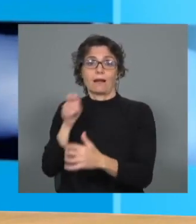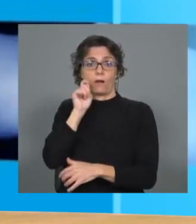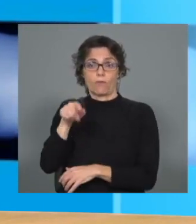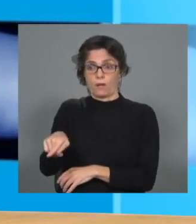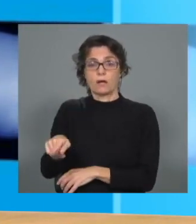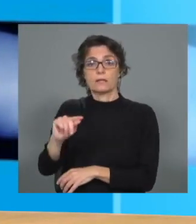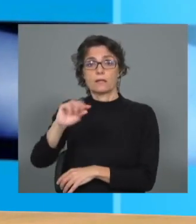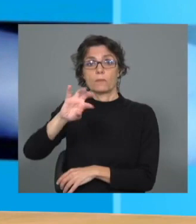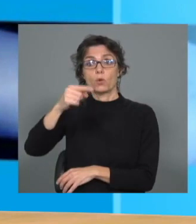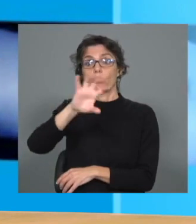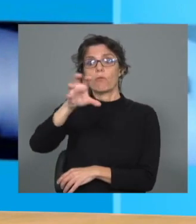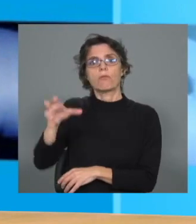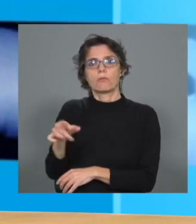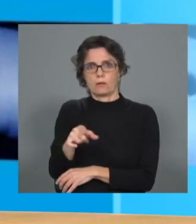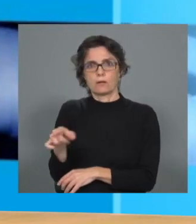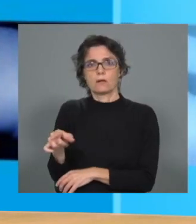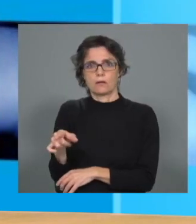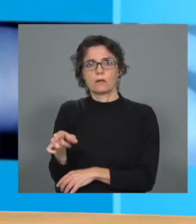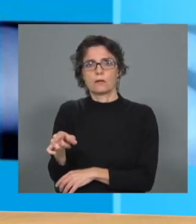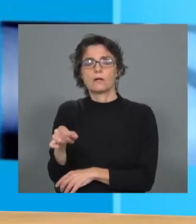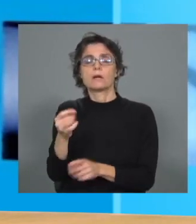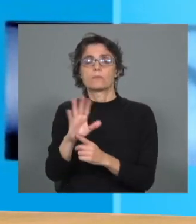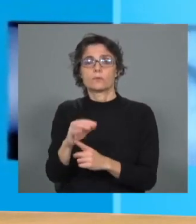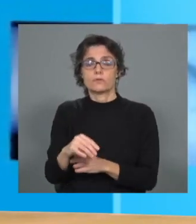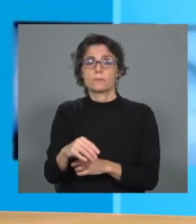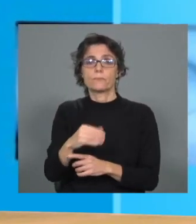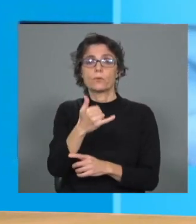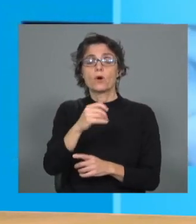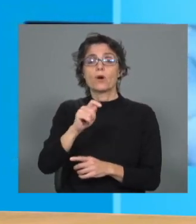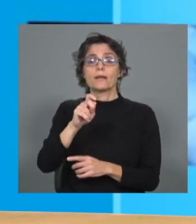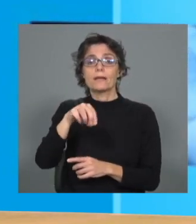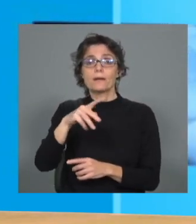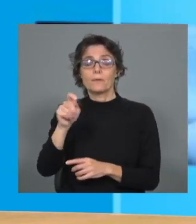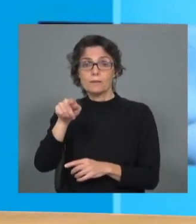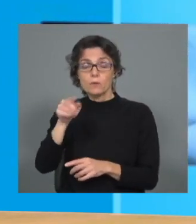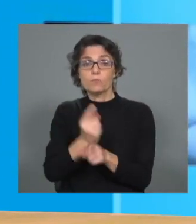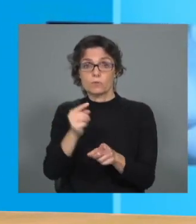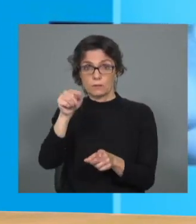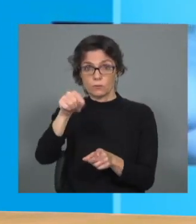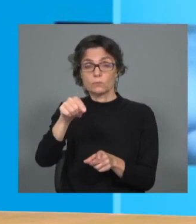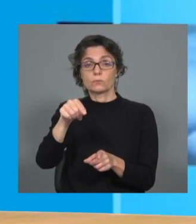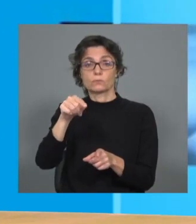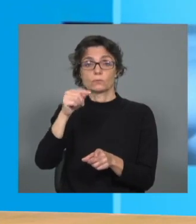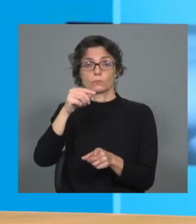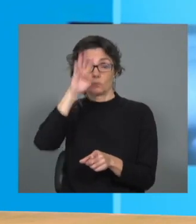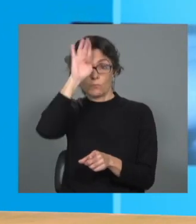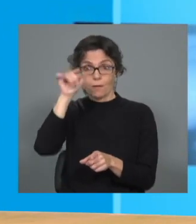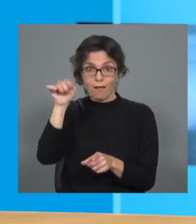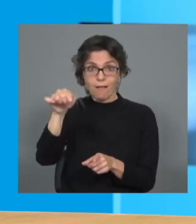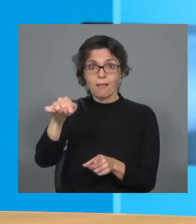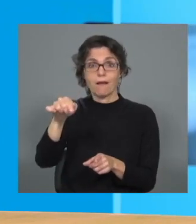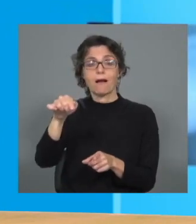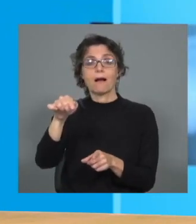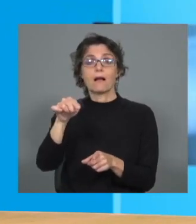outras regiões. Aliás, o Papa fez questão, por exemplo, de falar do Iémen, já que estava naquela região do mundo, uma guerra que é mais ou